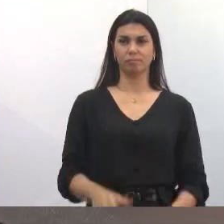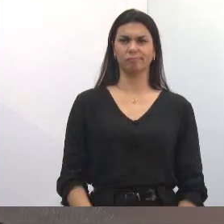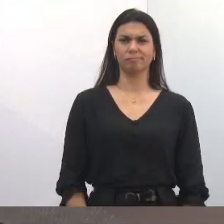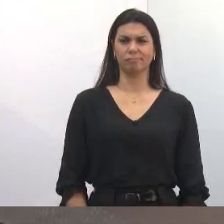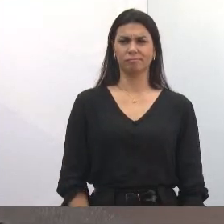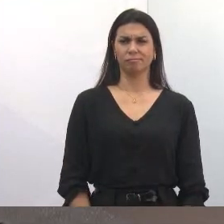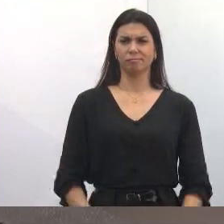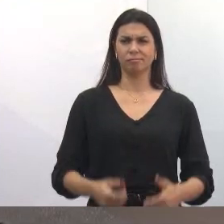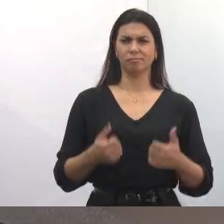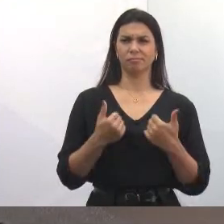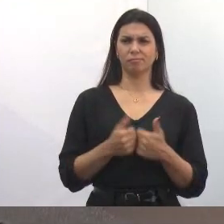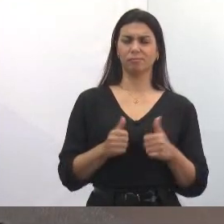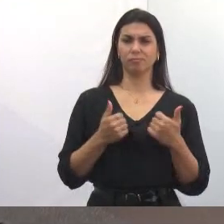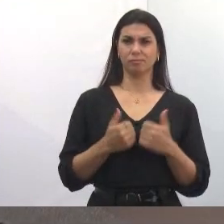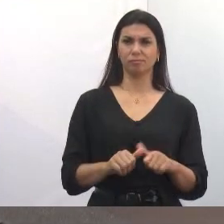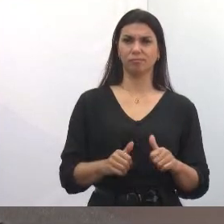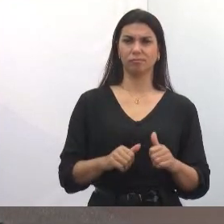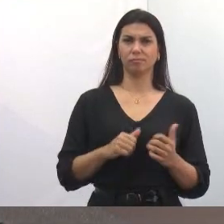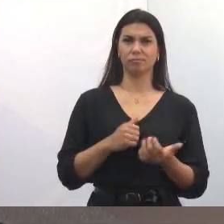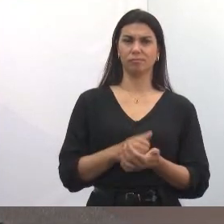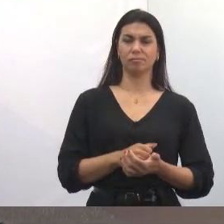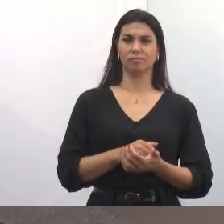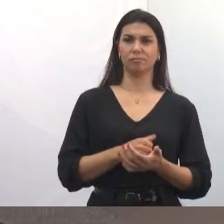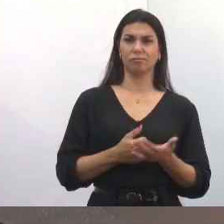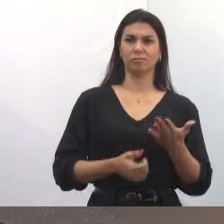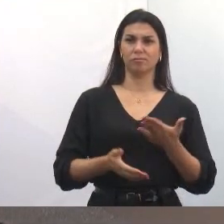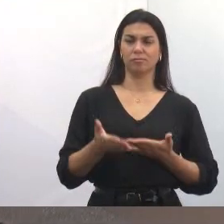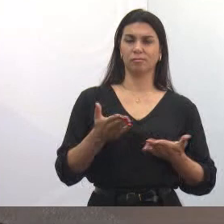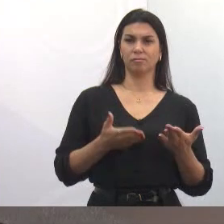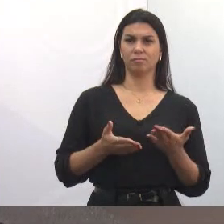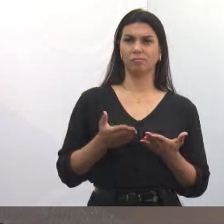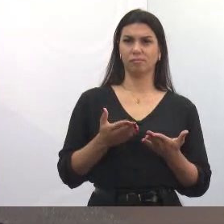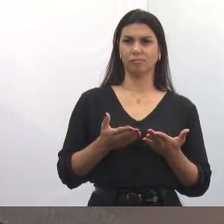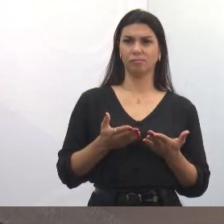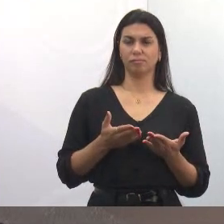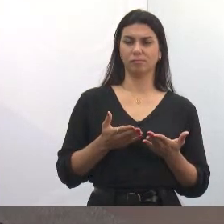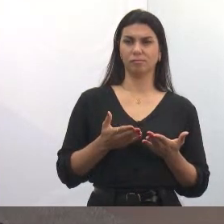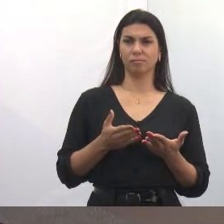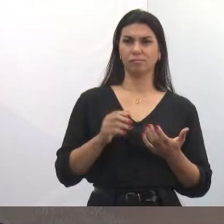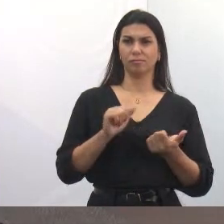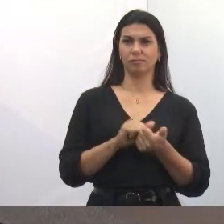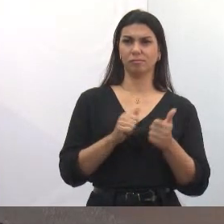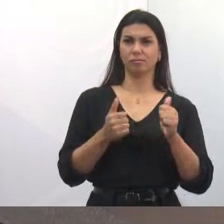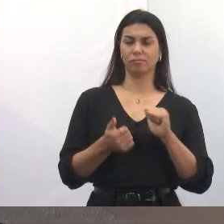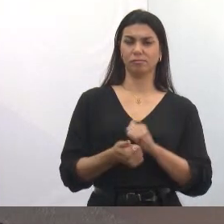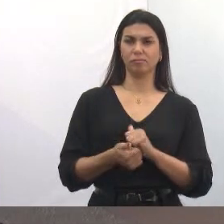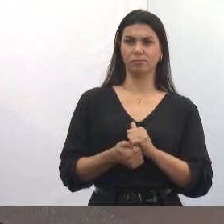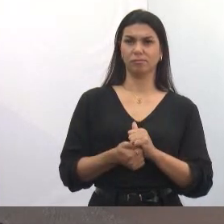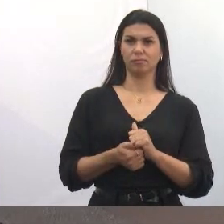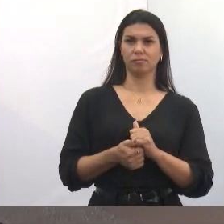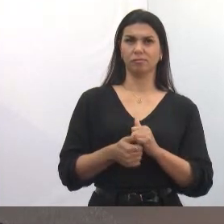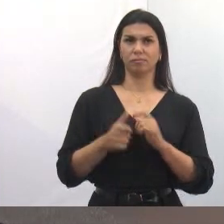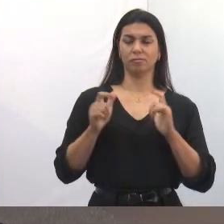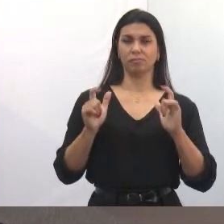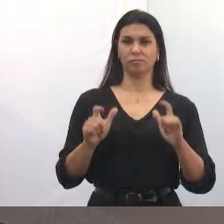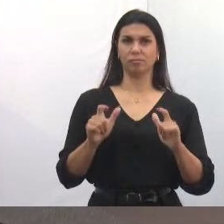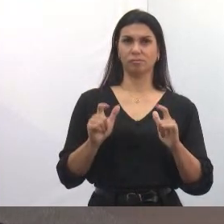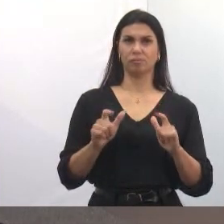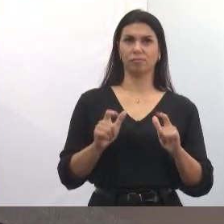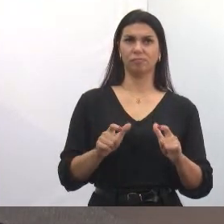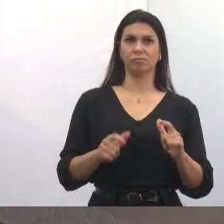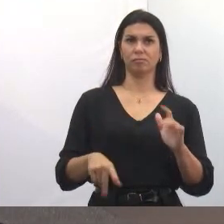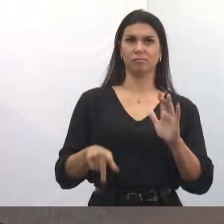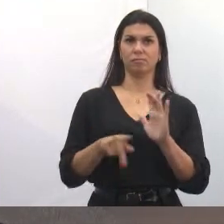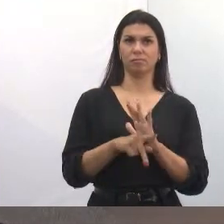coleta, transporte, tratamento de disposição de final adequado em aterro de resíduos